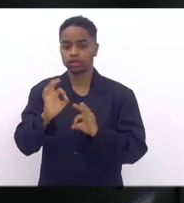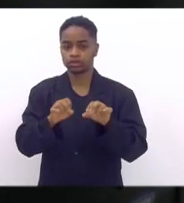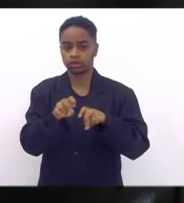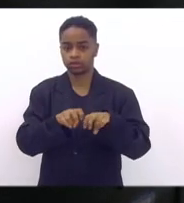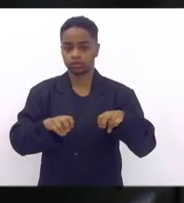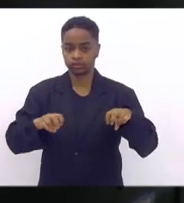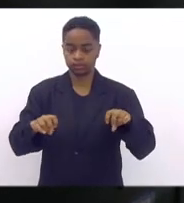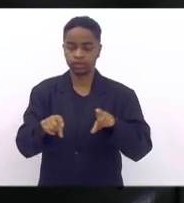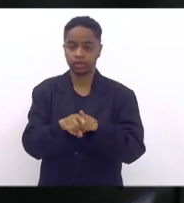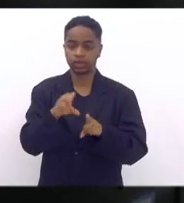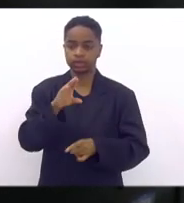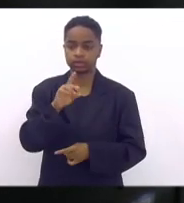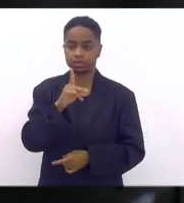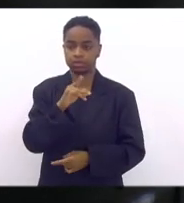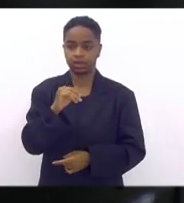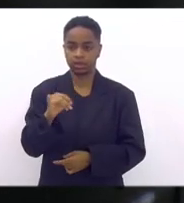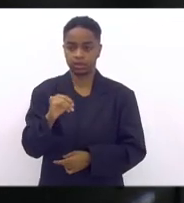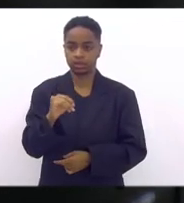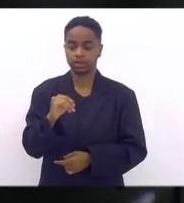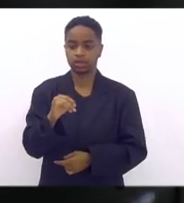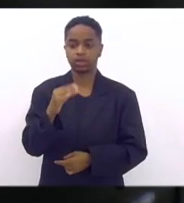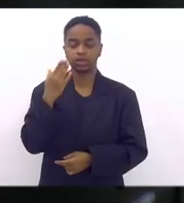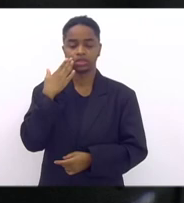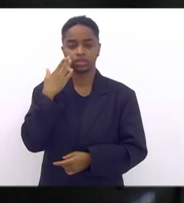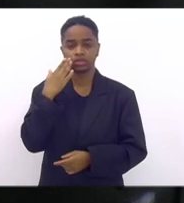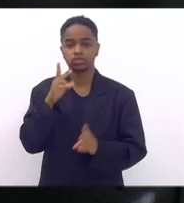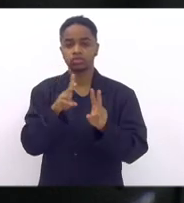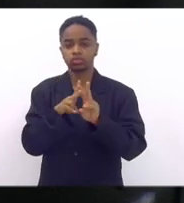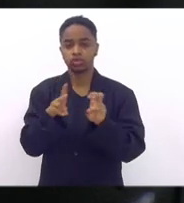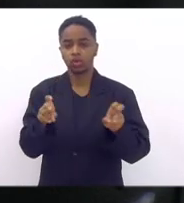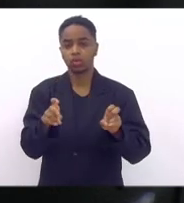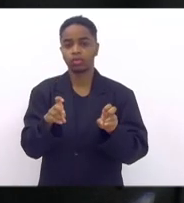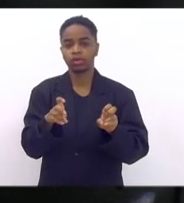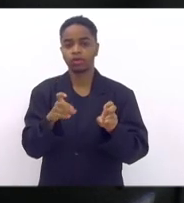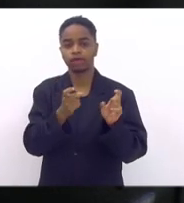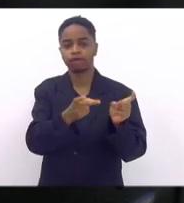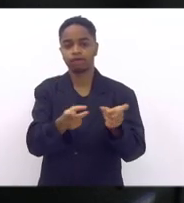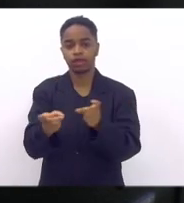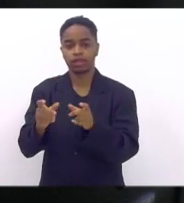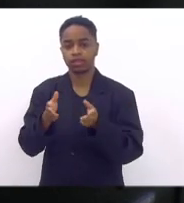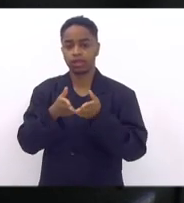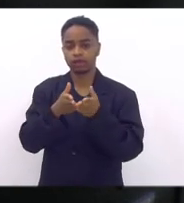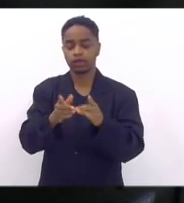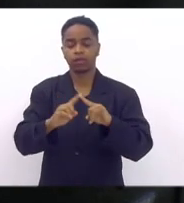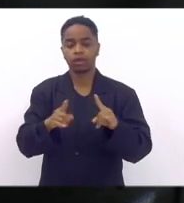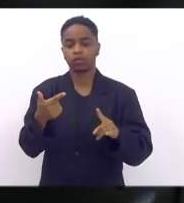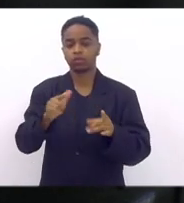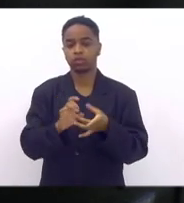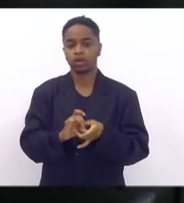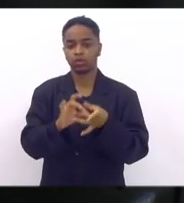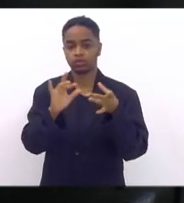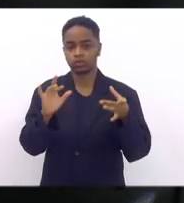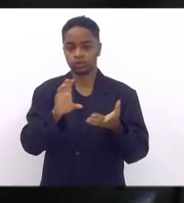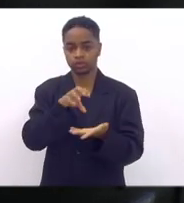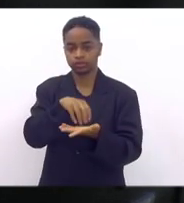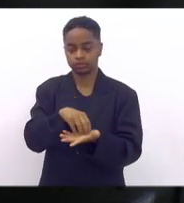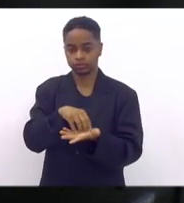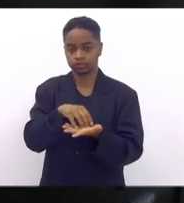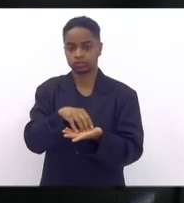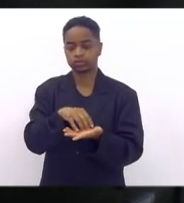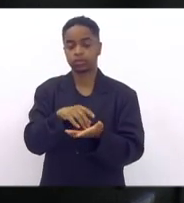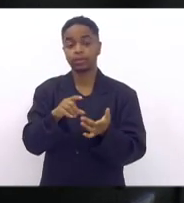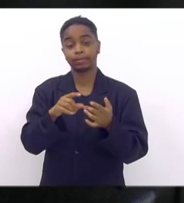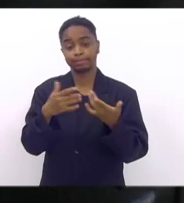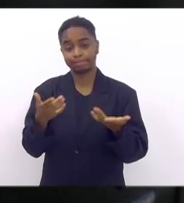essa CPI tomou conhecimento de desmontes de navios sem a devida autorização dos órgãos competentes assim surgiram oficiar ao